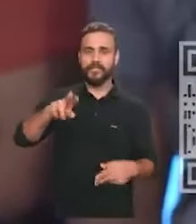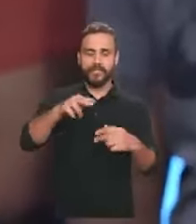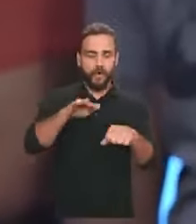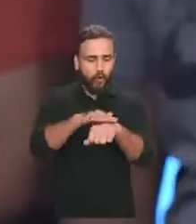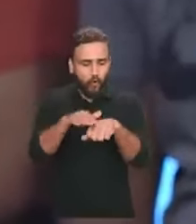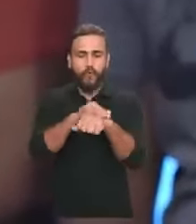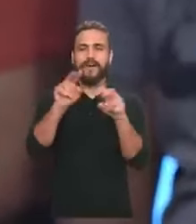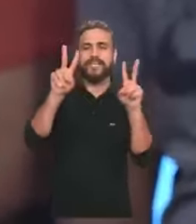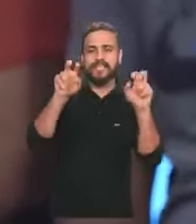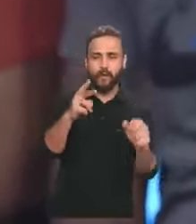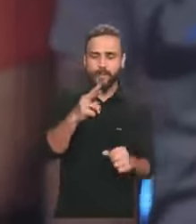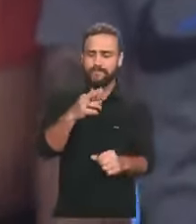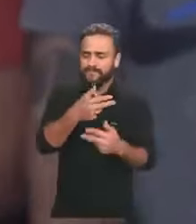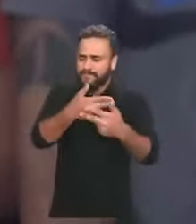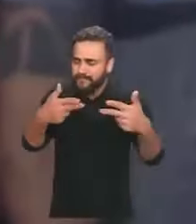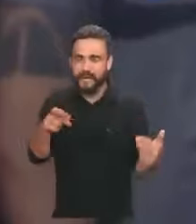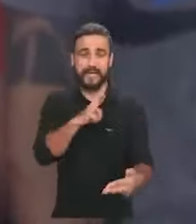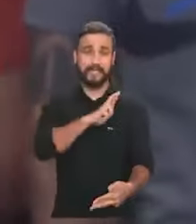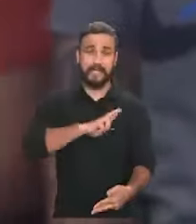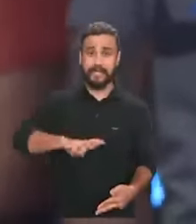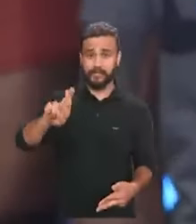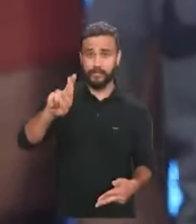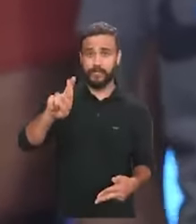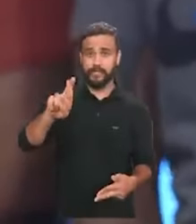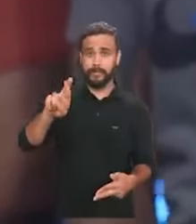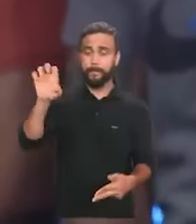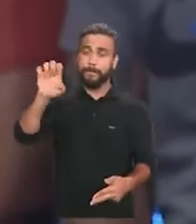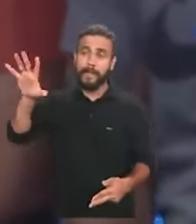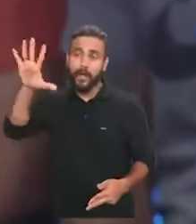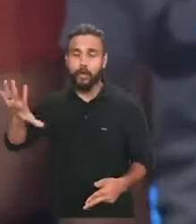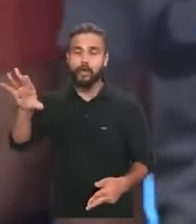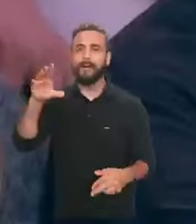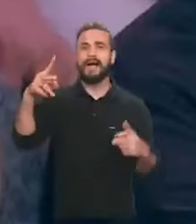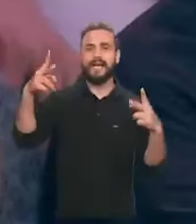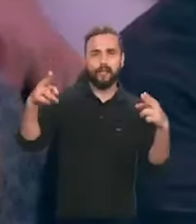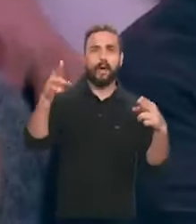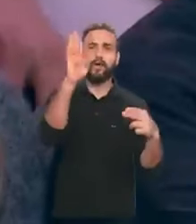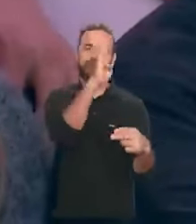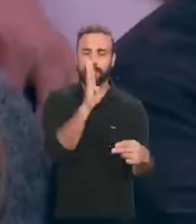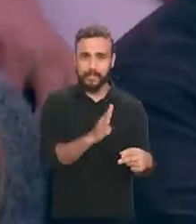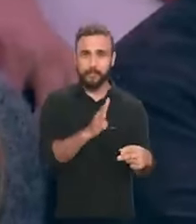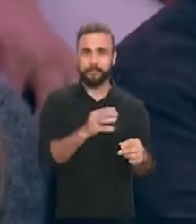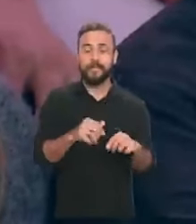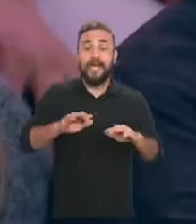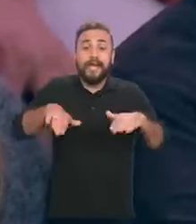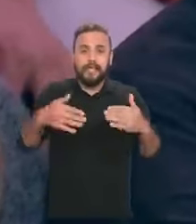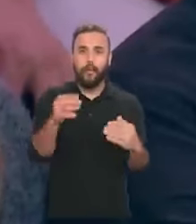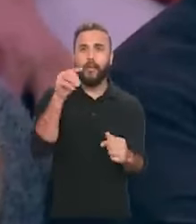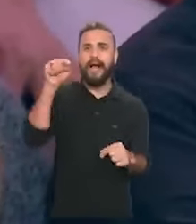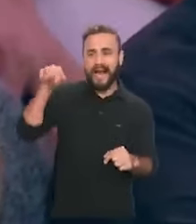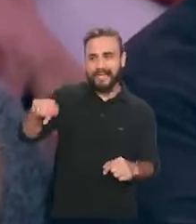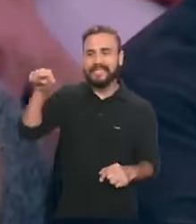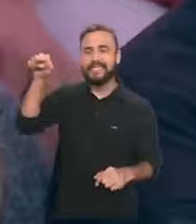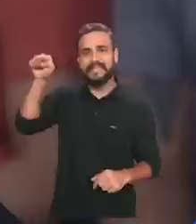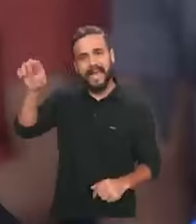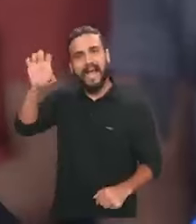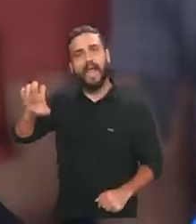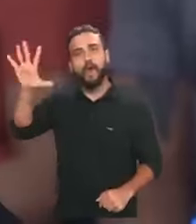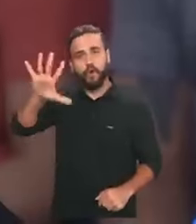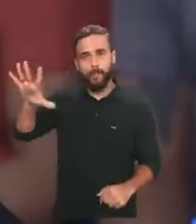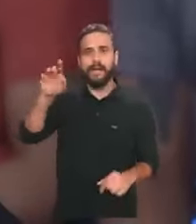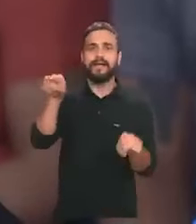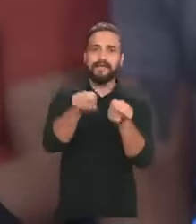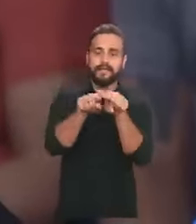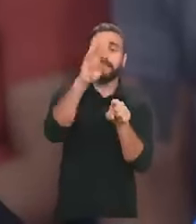em princípios bíblicos que são essenciais para a vida dos adolescentes. A gente vai falar sobre o combate ao bullying, sobre perspectiva de vida,